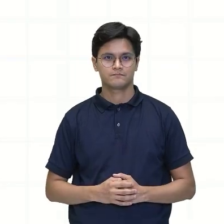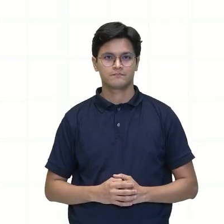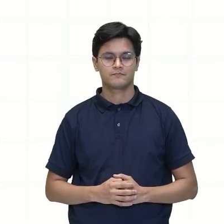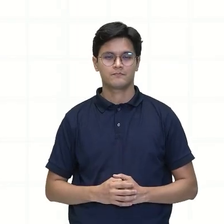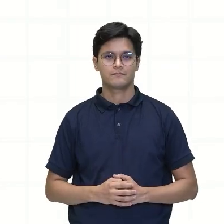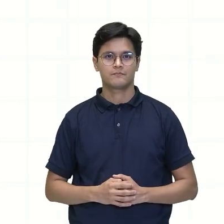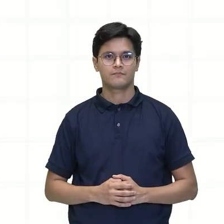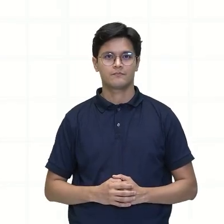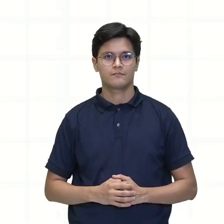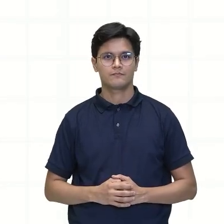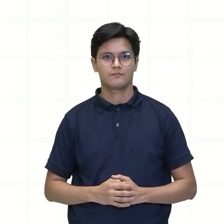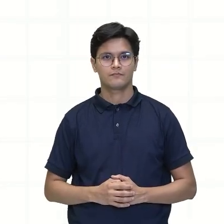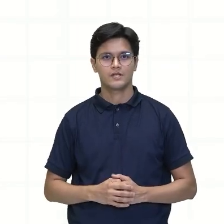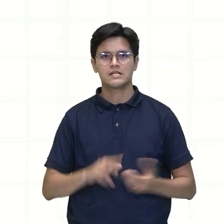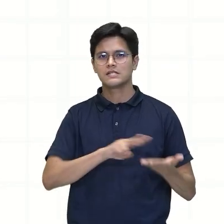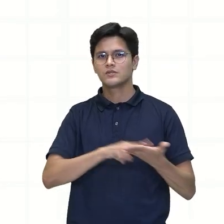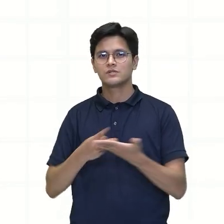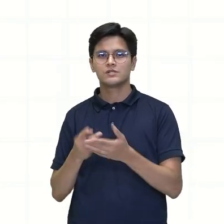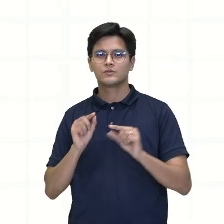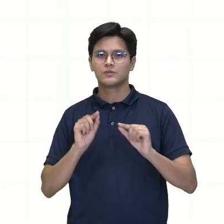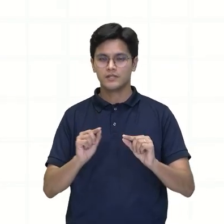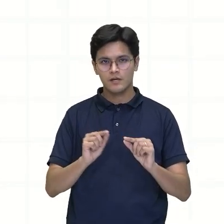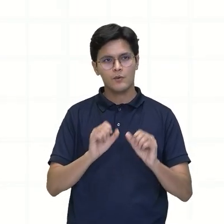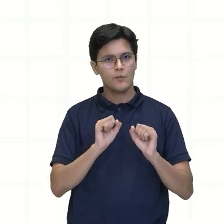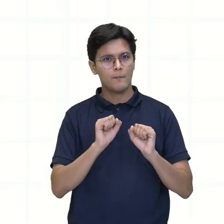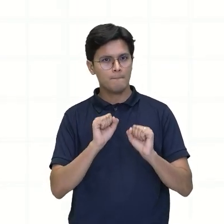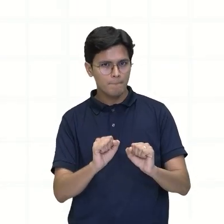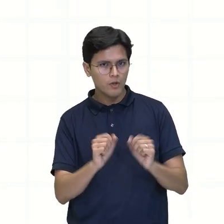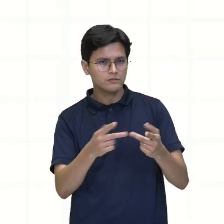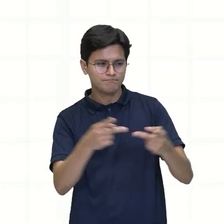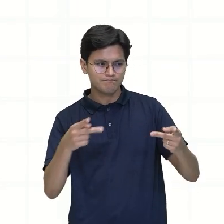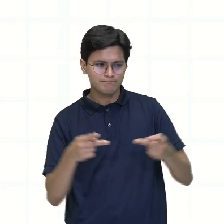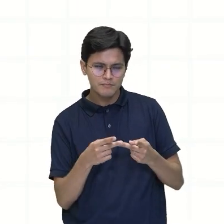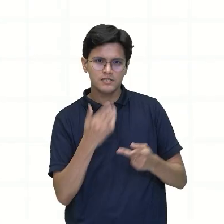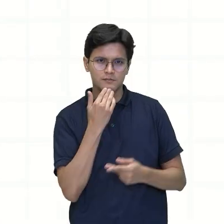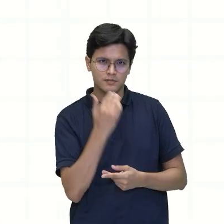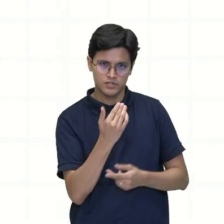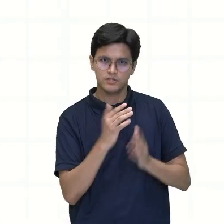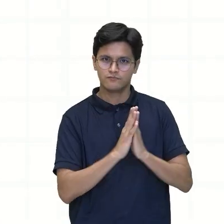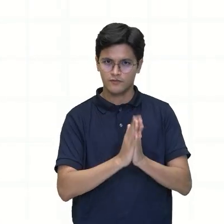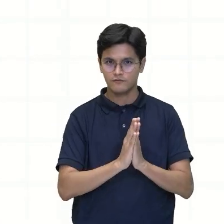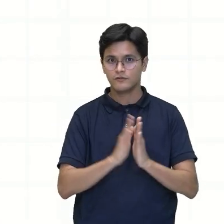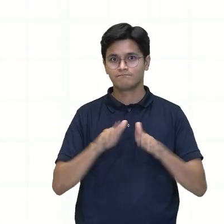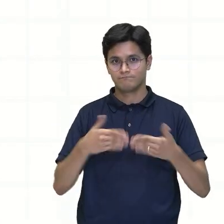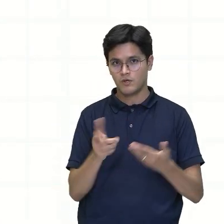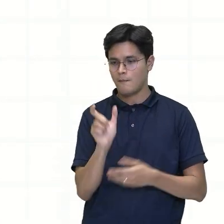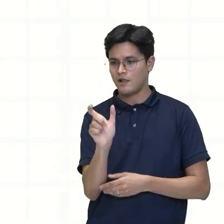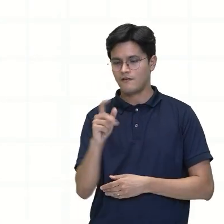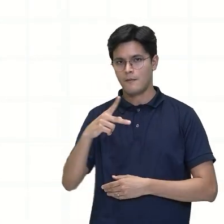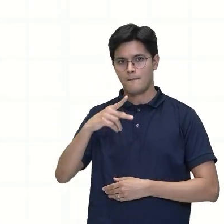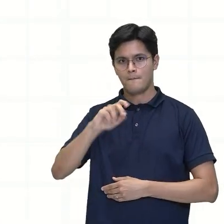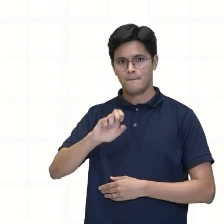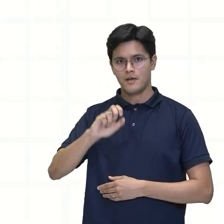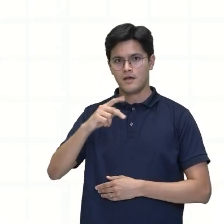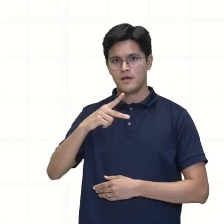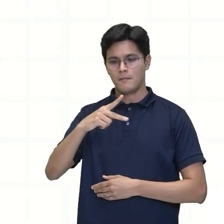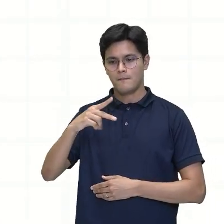posso pedir uma pizza de pepperoni, por favor? A palavrinha pepperoni, então, vai ajudar bastante. Aliás, a